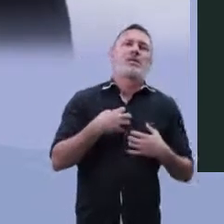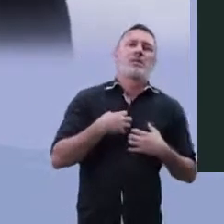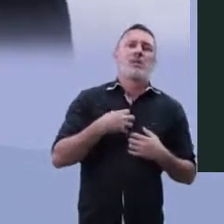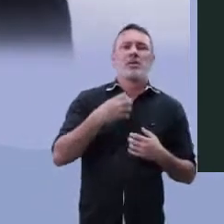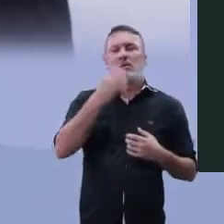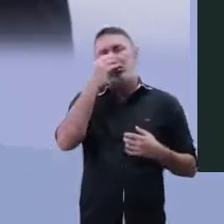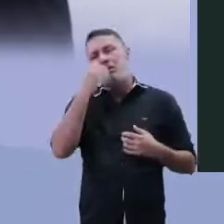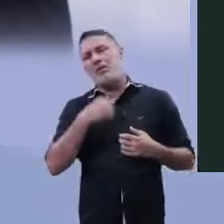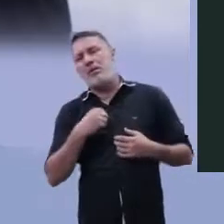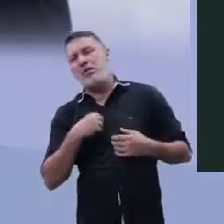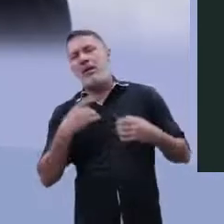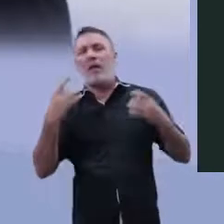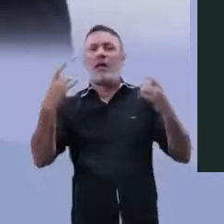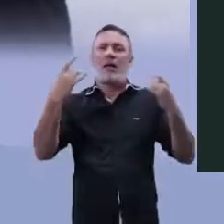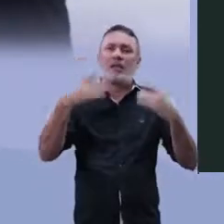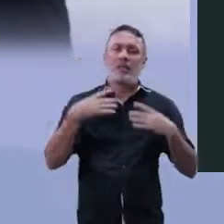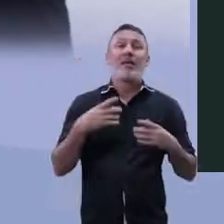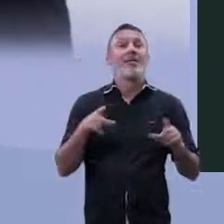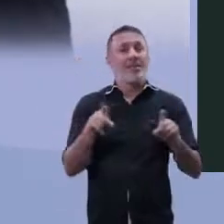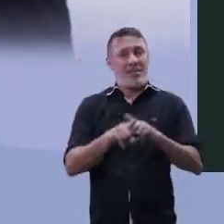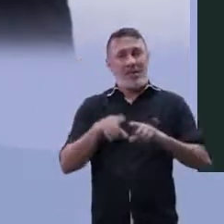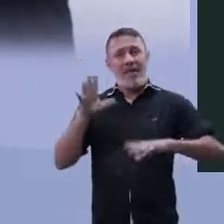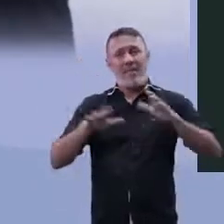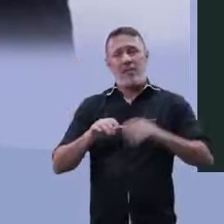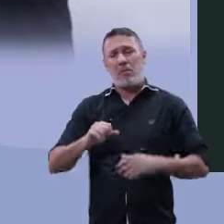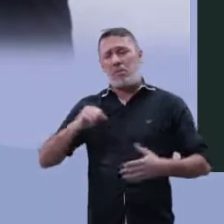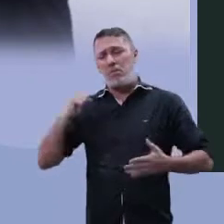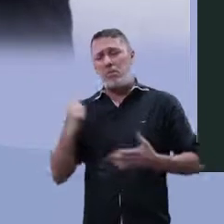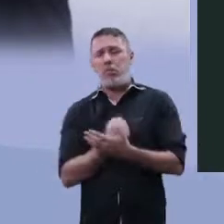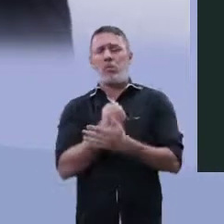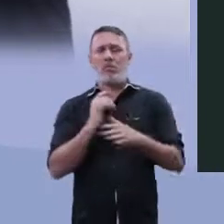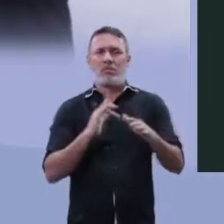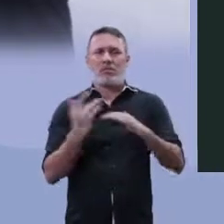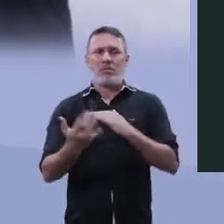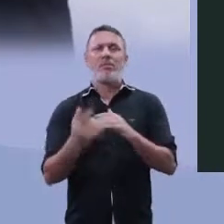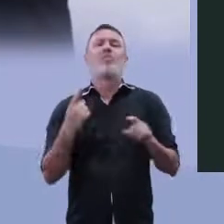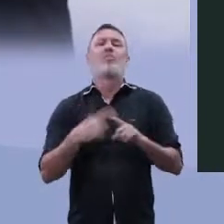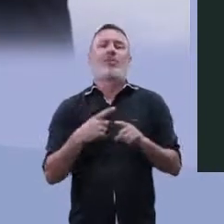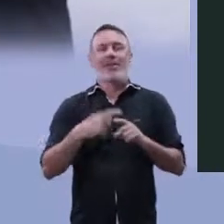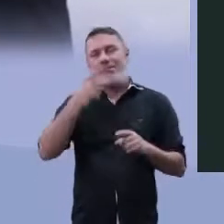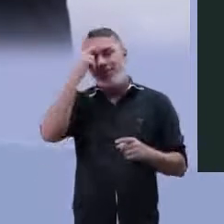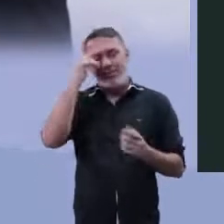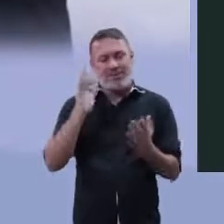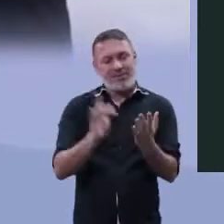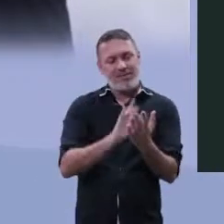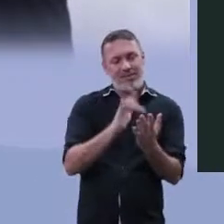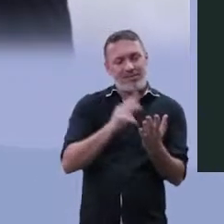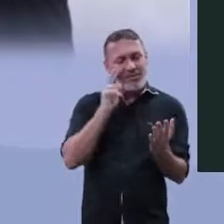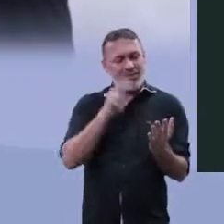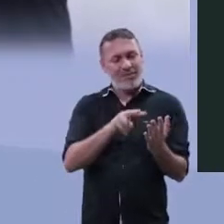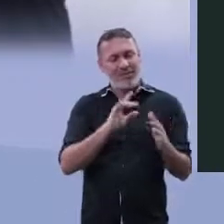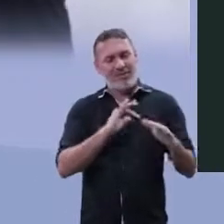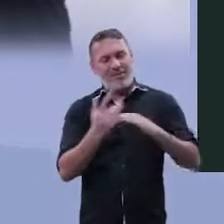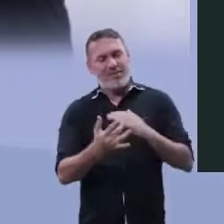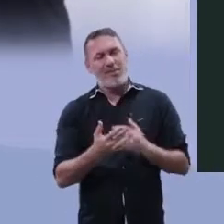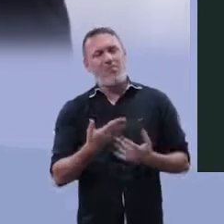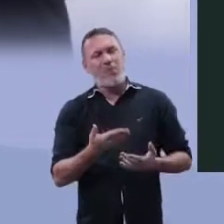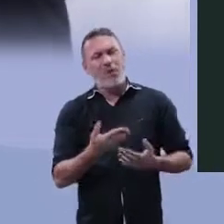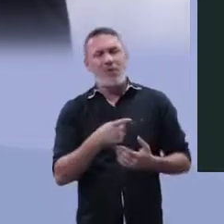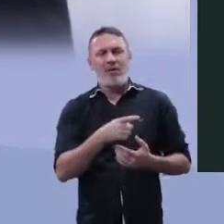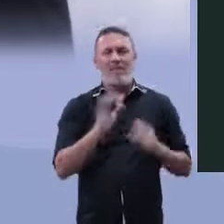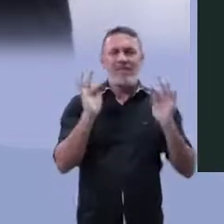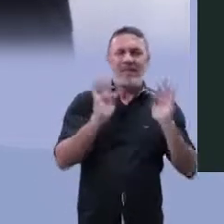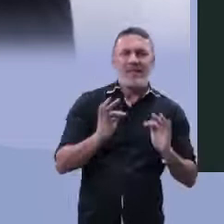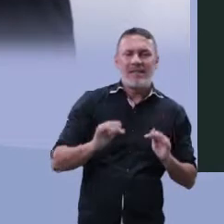diria de abandono, mas de frustração causada pelas redes, né, quando você abre, aí você compara a vida